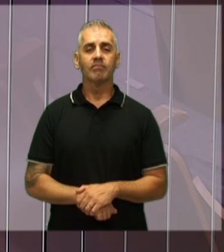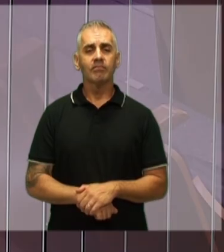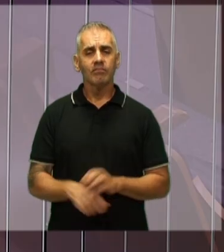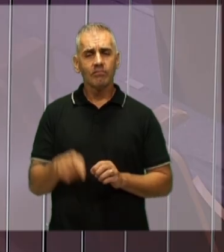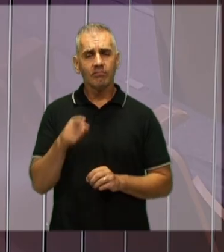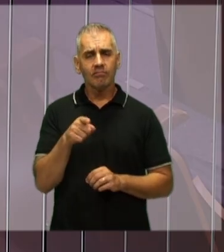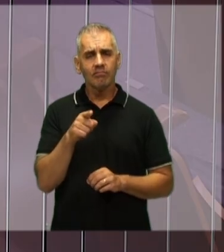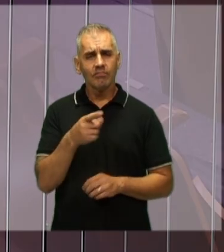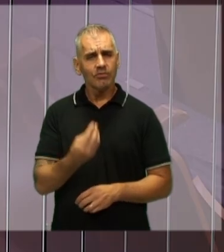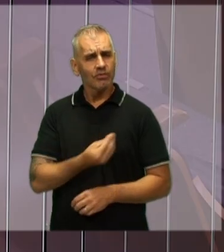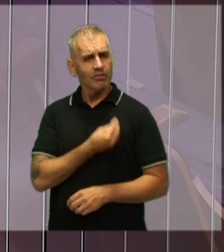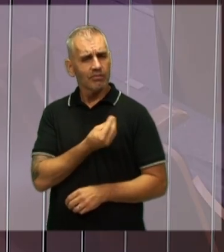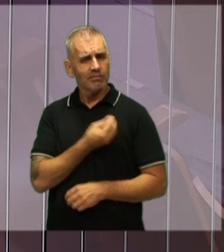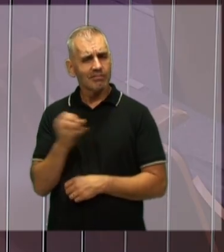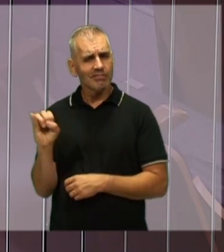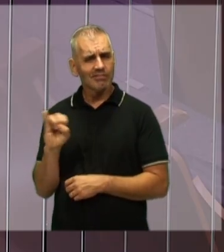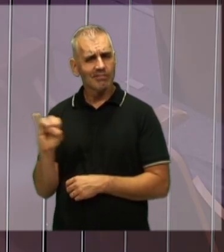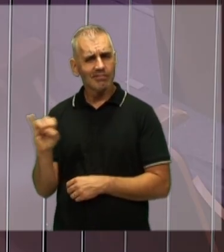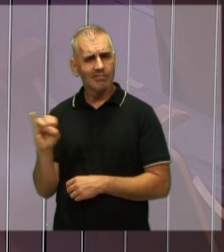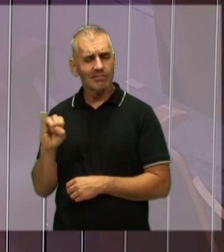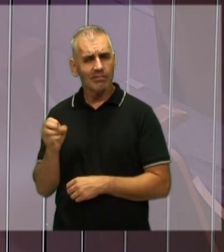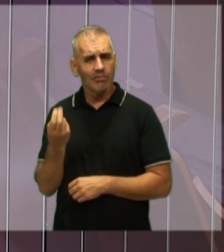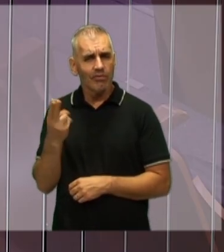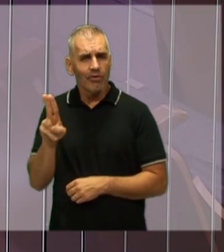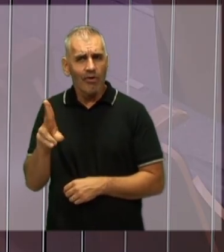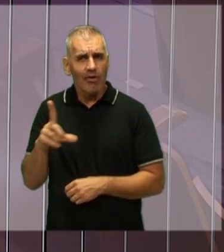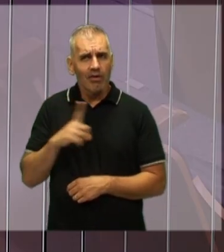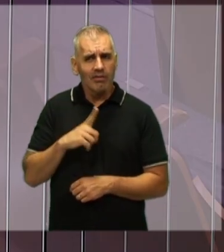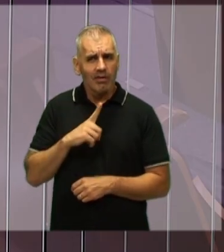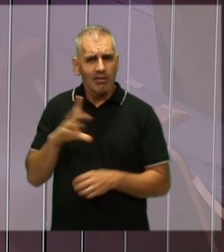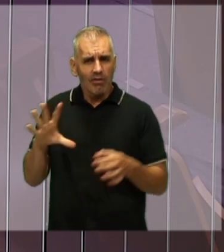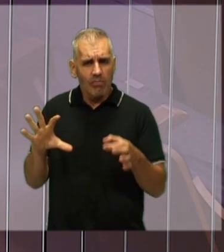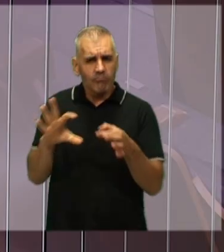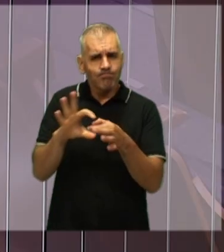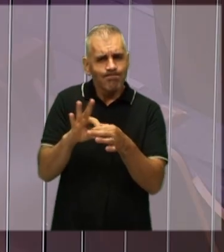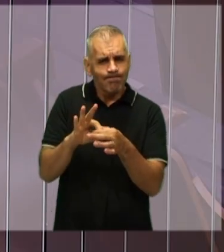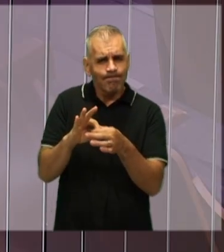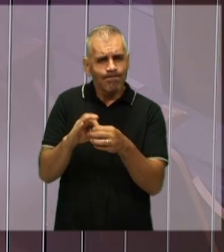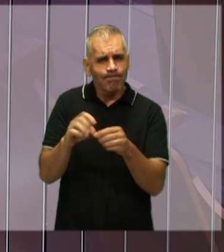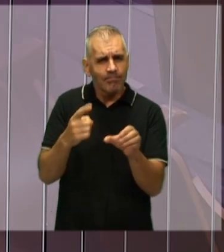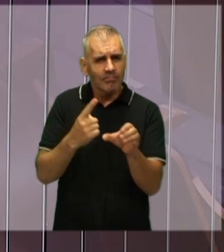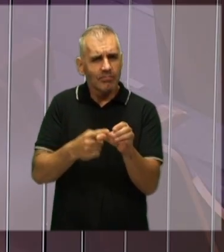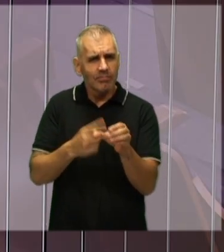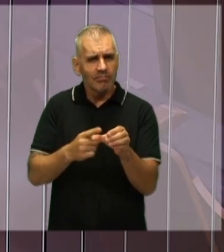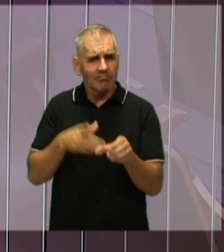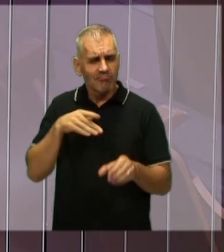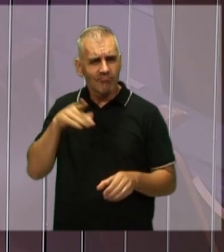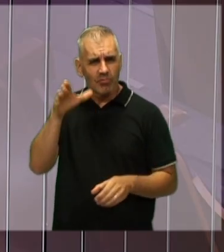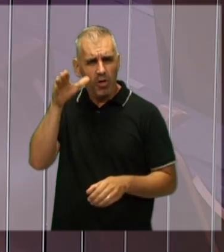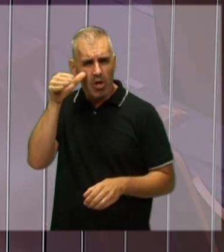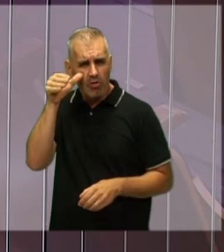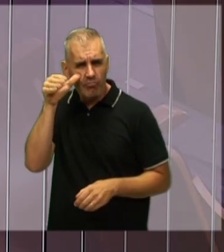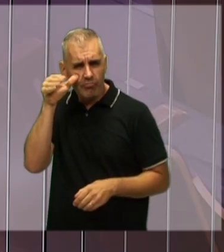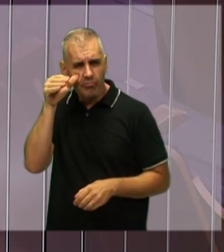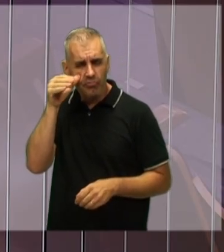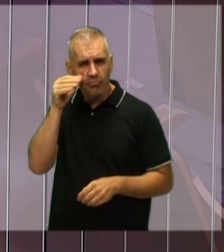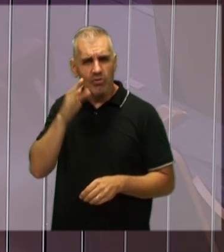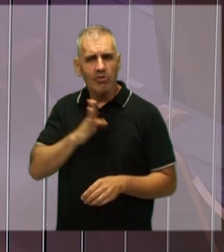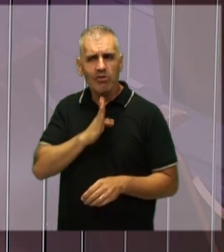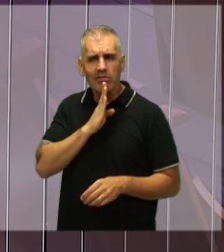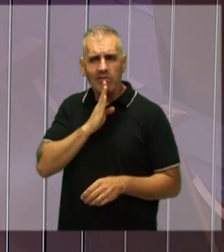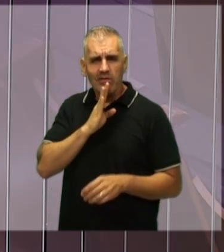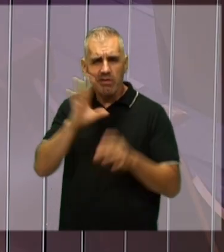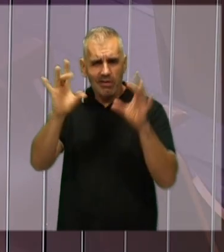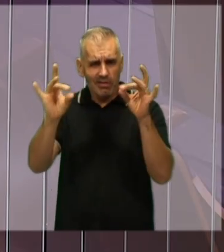Você que vive em Itajaí ou tem algum vínculo com a cidade, tem interesse em conhecer os detalhes